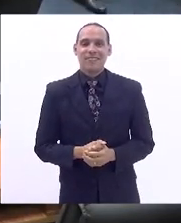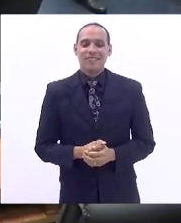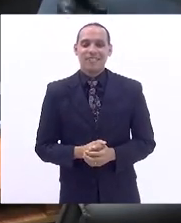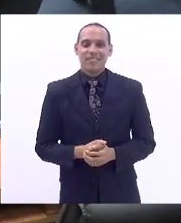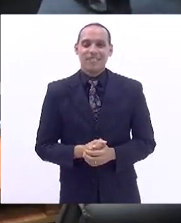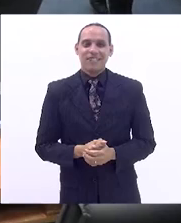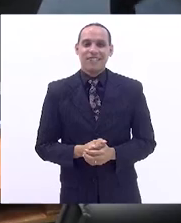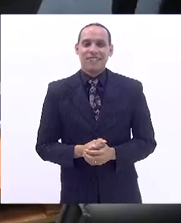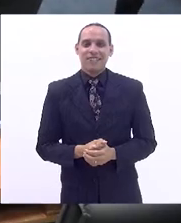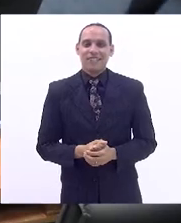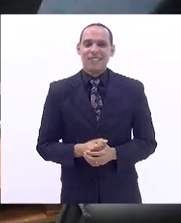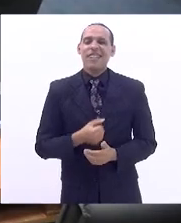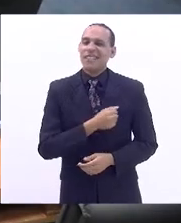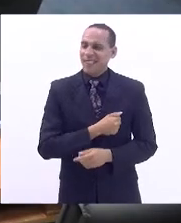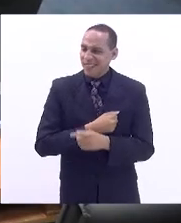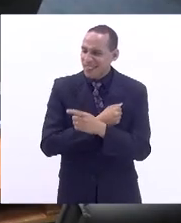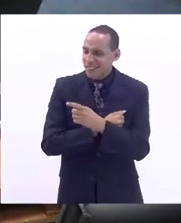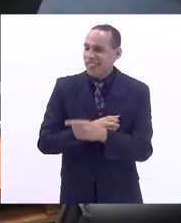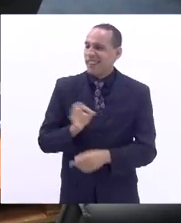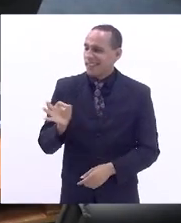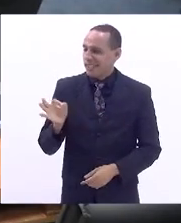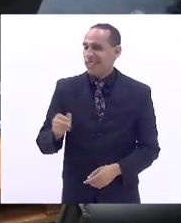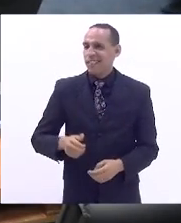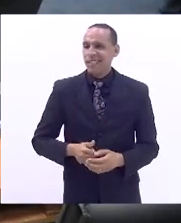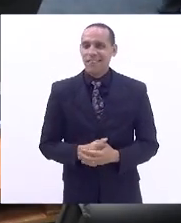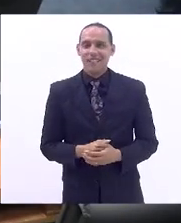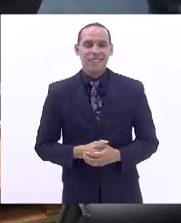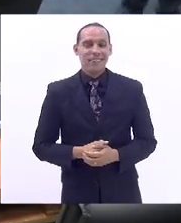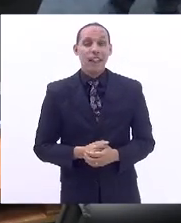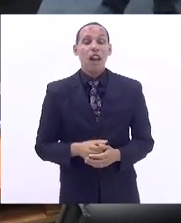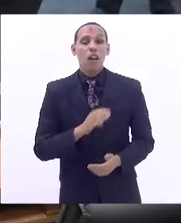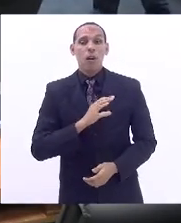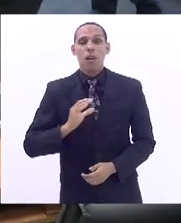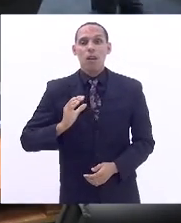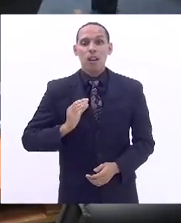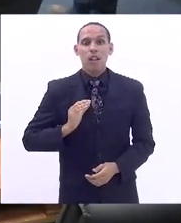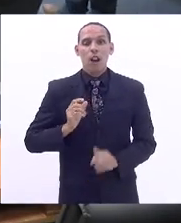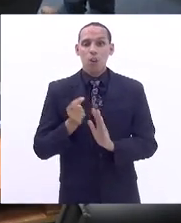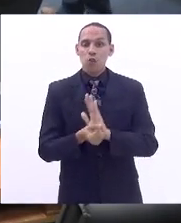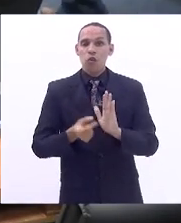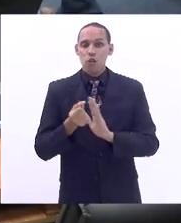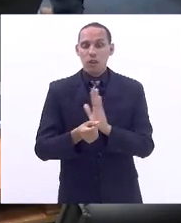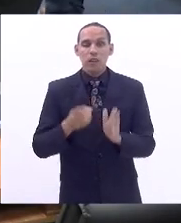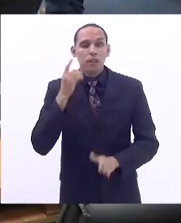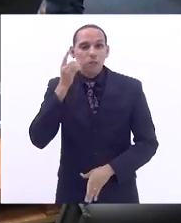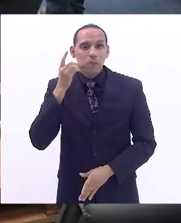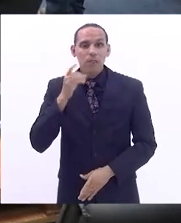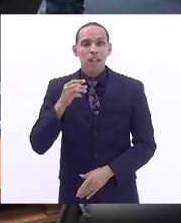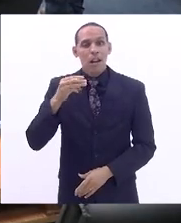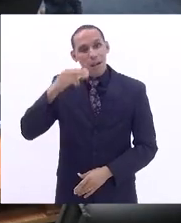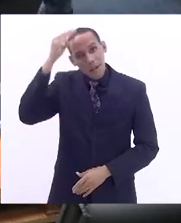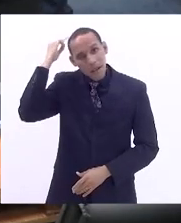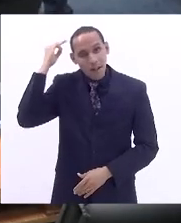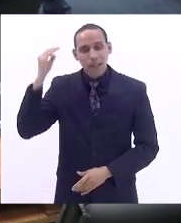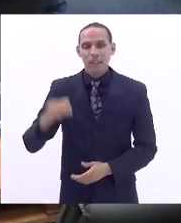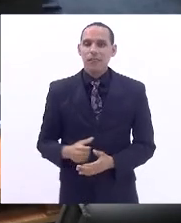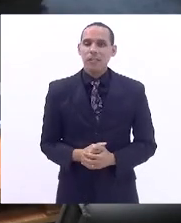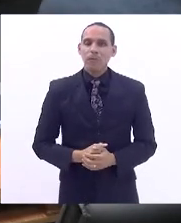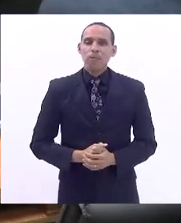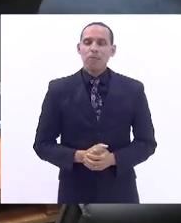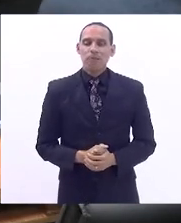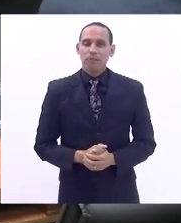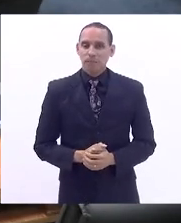eu tava com muita saudade hein e pela comissão de orçamento Deputado Márcio Pacheco